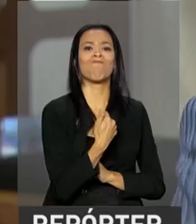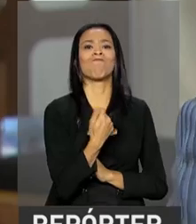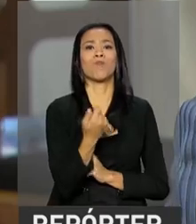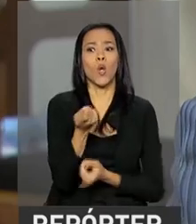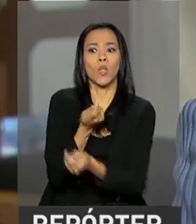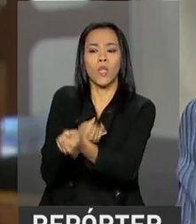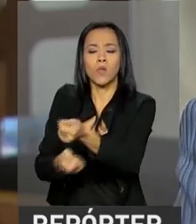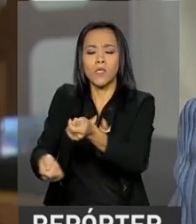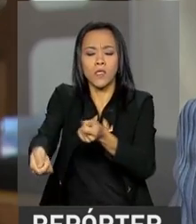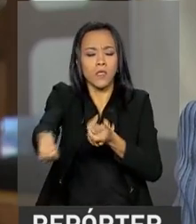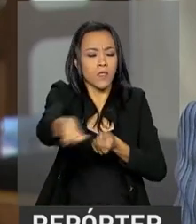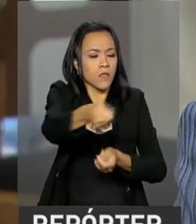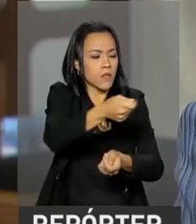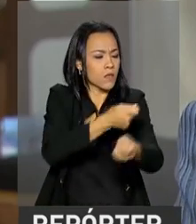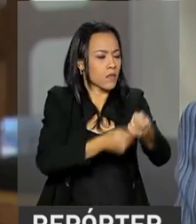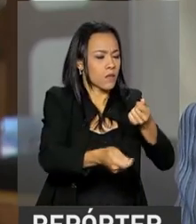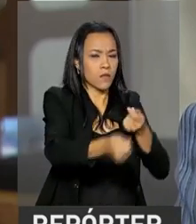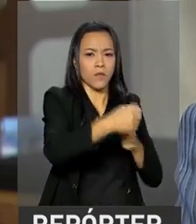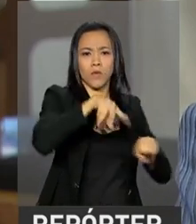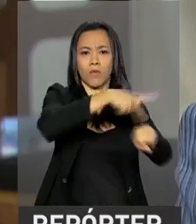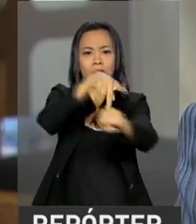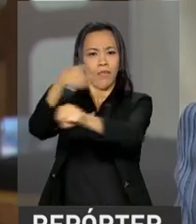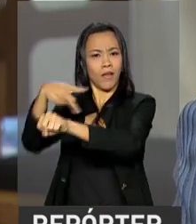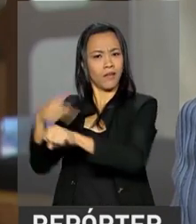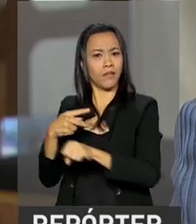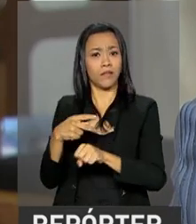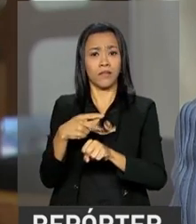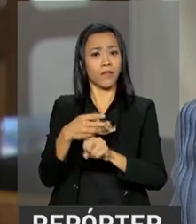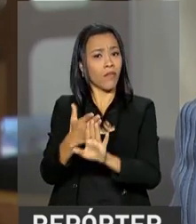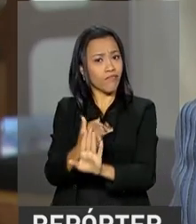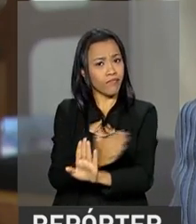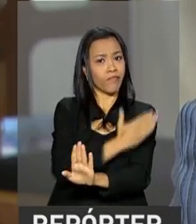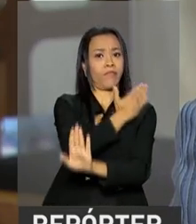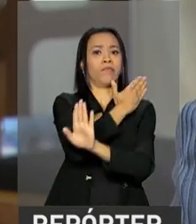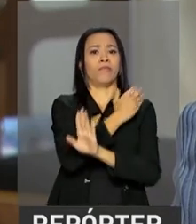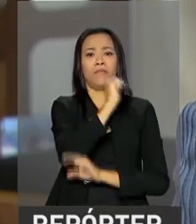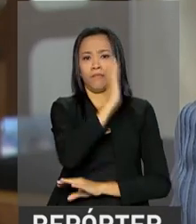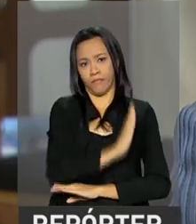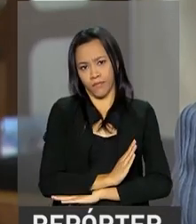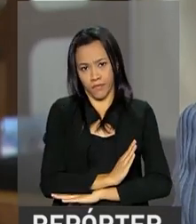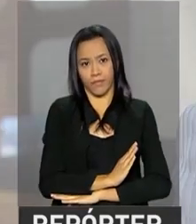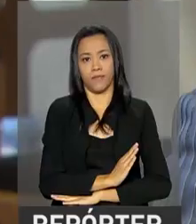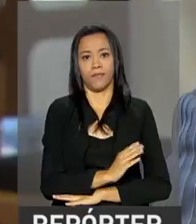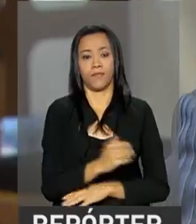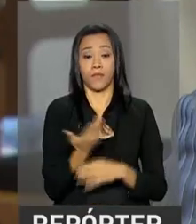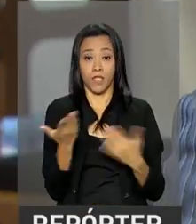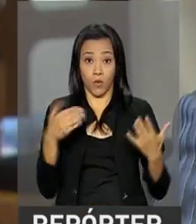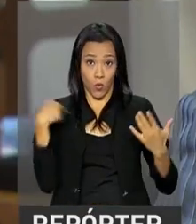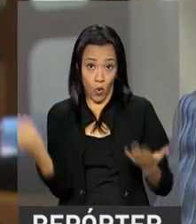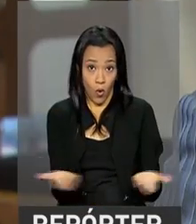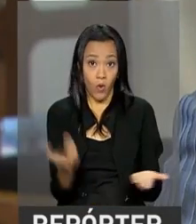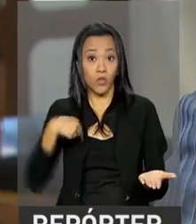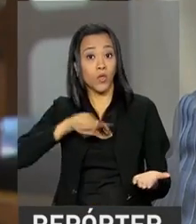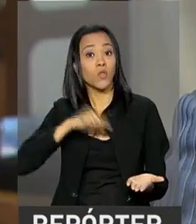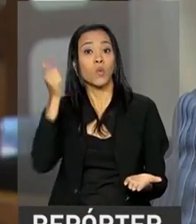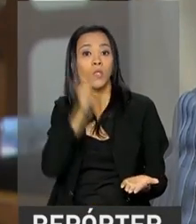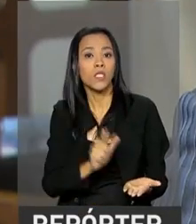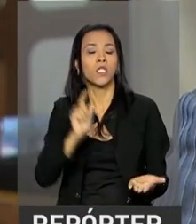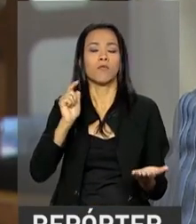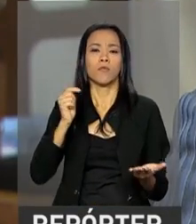mesas e das principais mesas de negociações no cenário internacional nós conseguimos